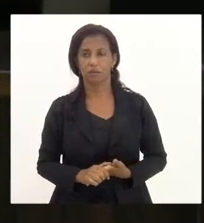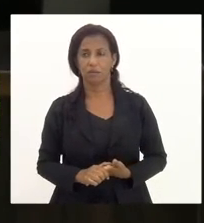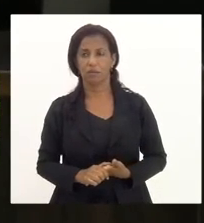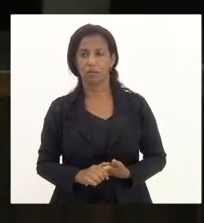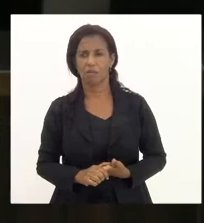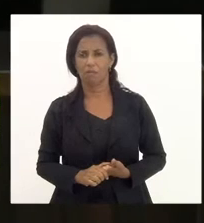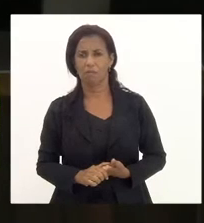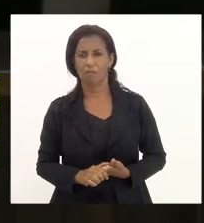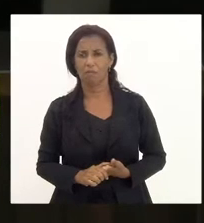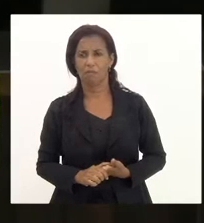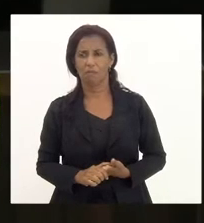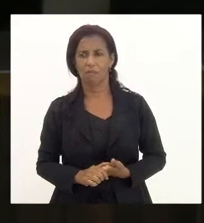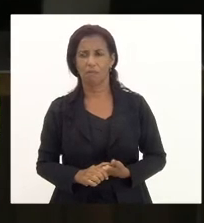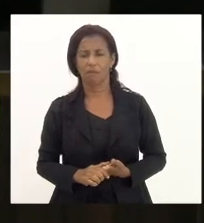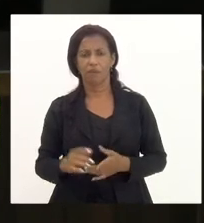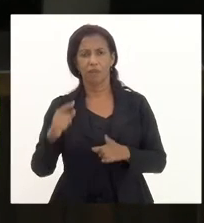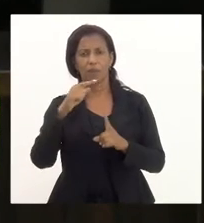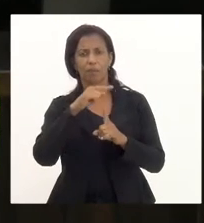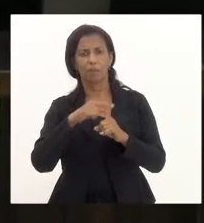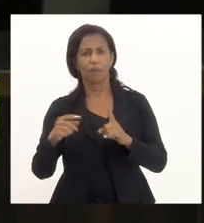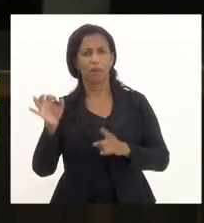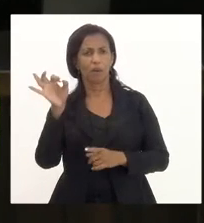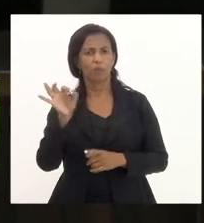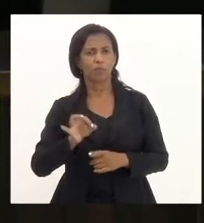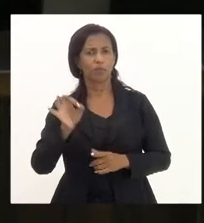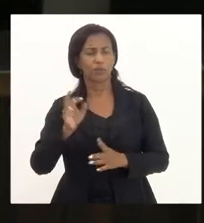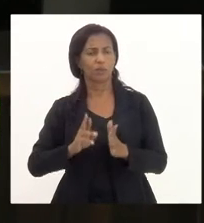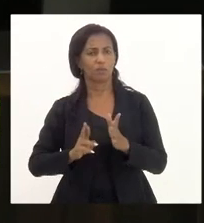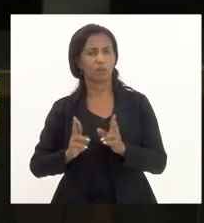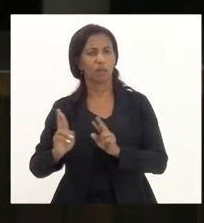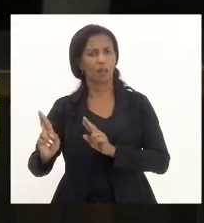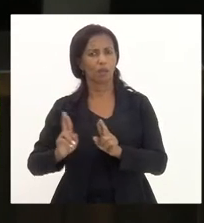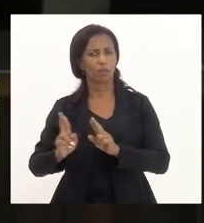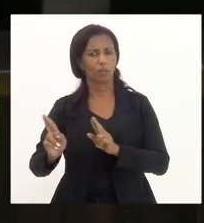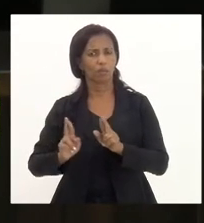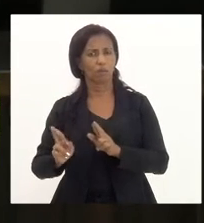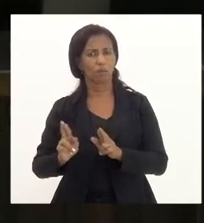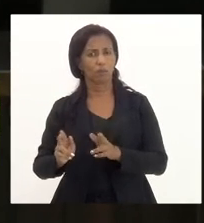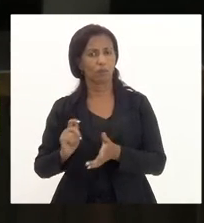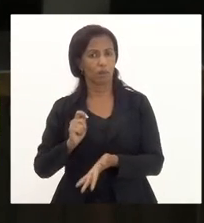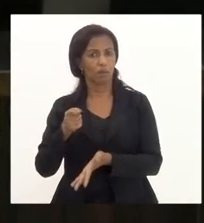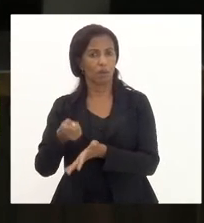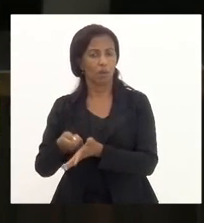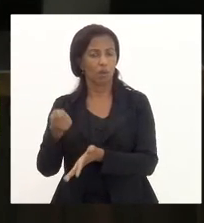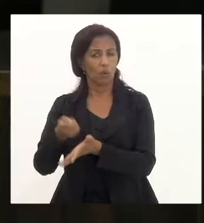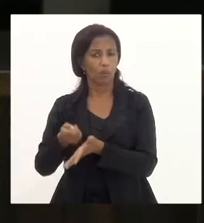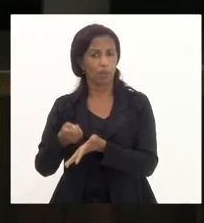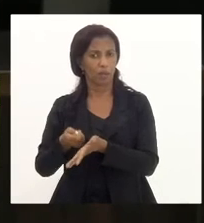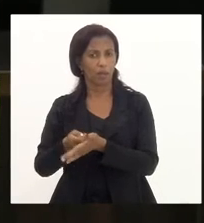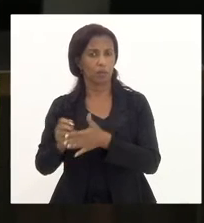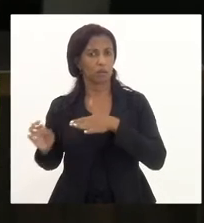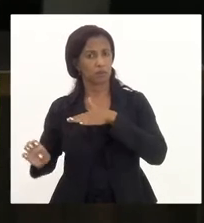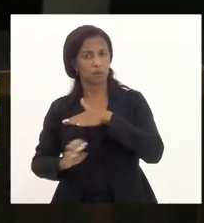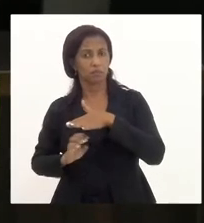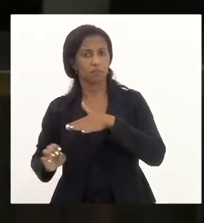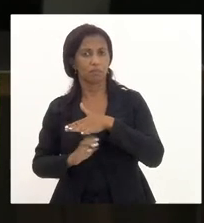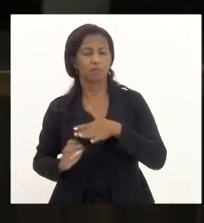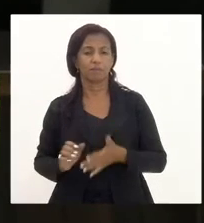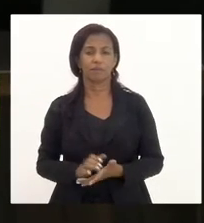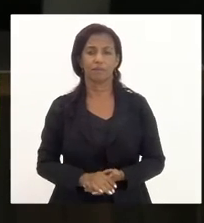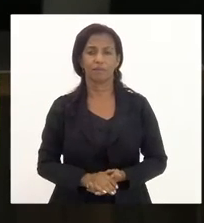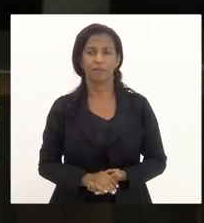bom e o meio por cento das agências reguladoras porque é repasse obrigatório que vem das concessionárias